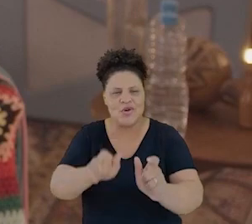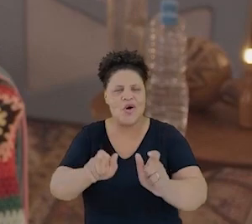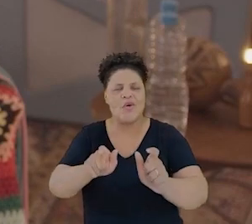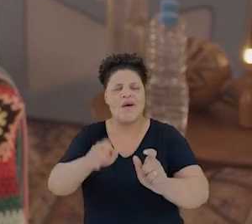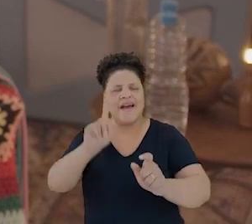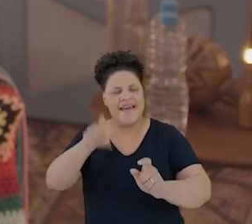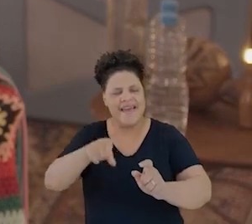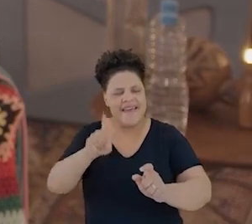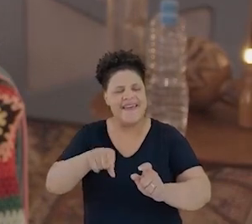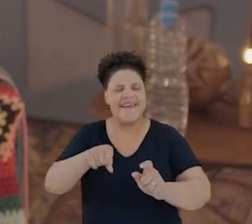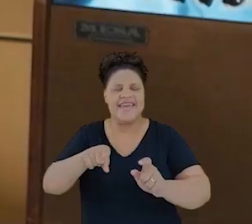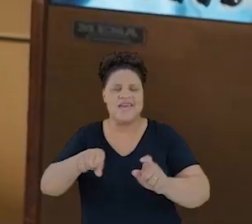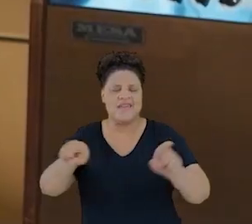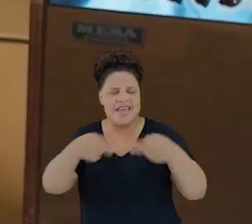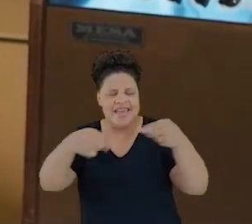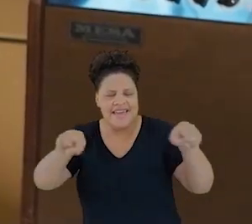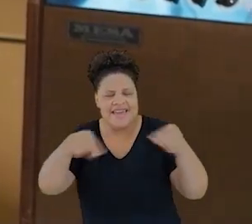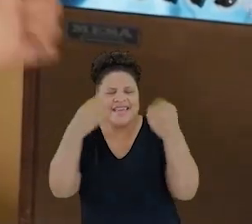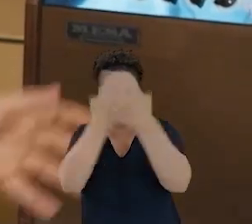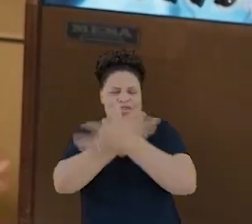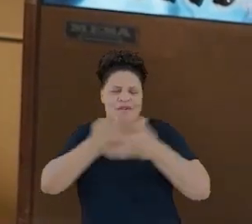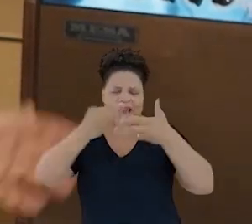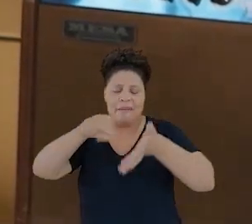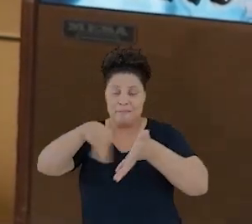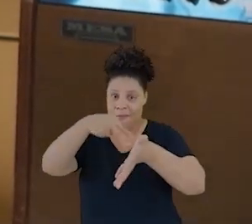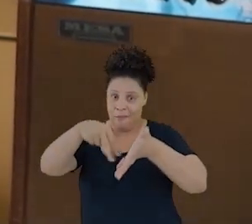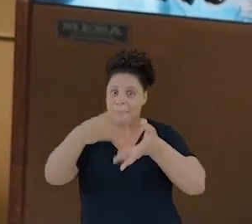por aí, dançar muito também.